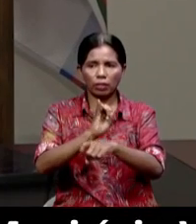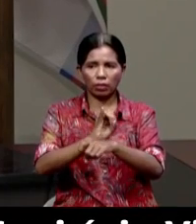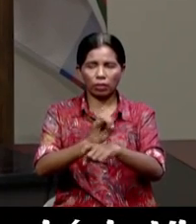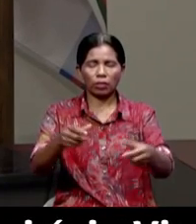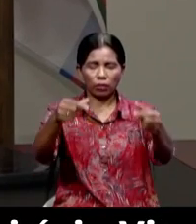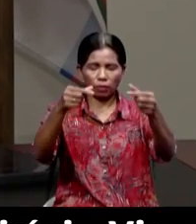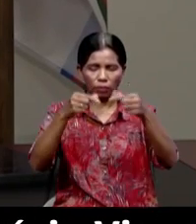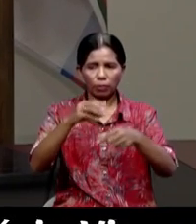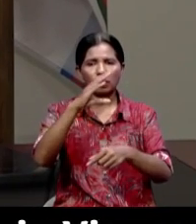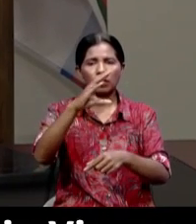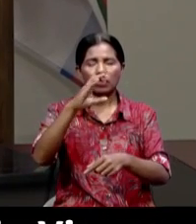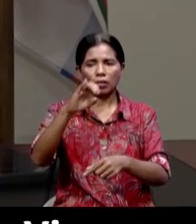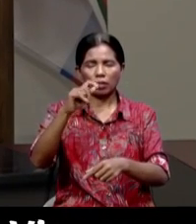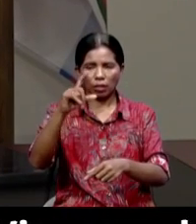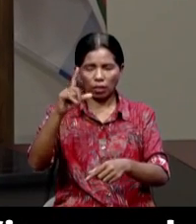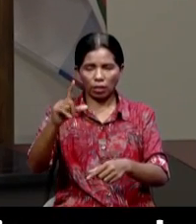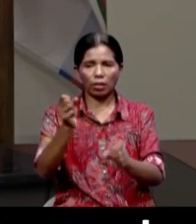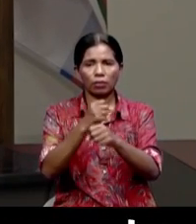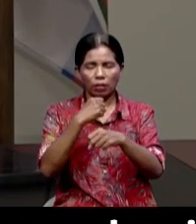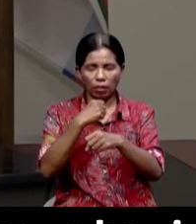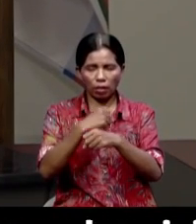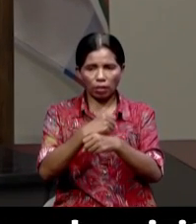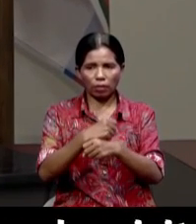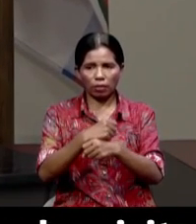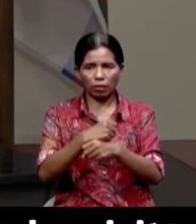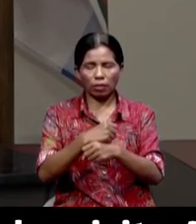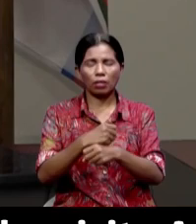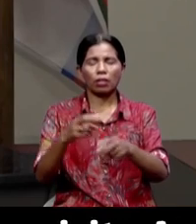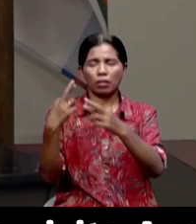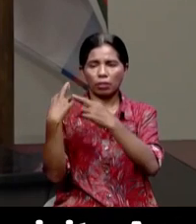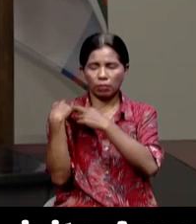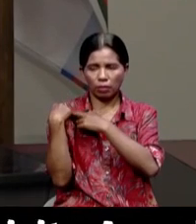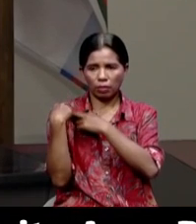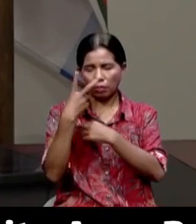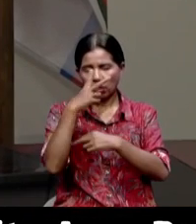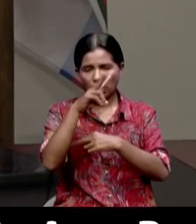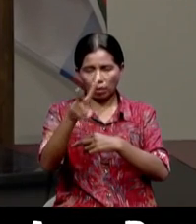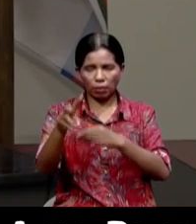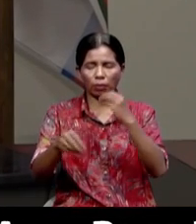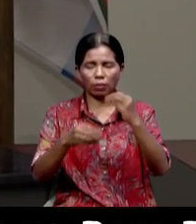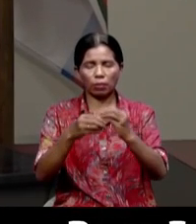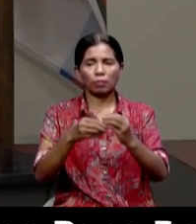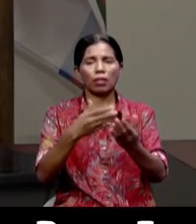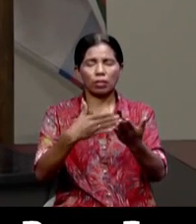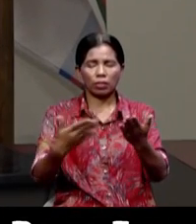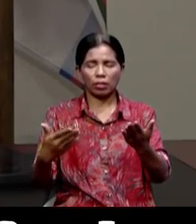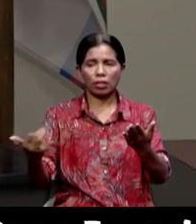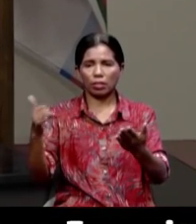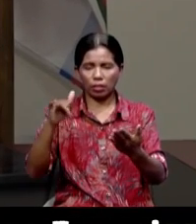foi ba câmara comércio a toda parte comissário zadora o de hal nar de liu a tareba parte logística na